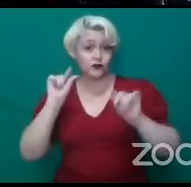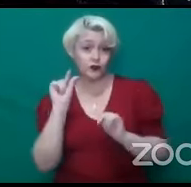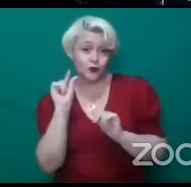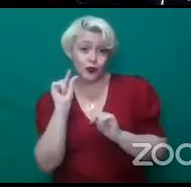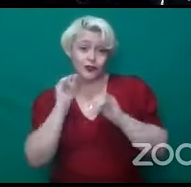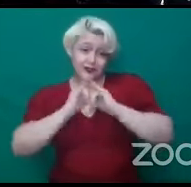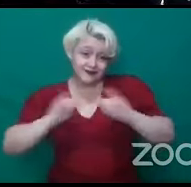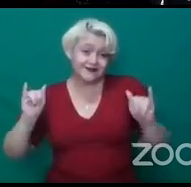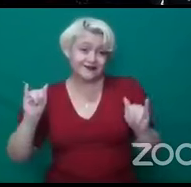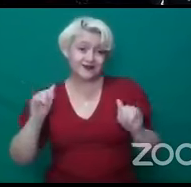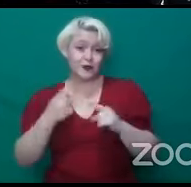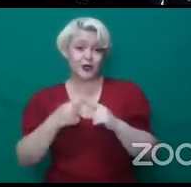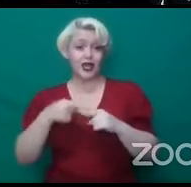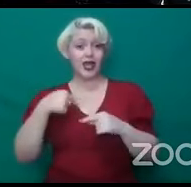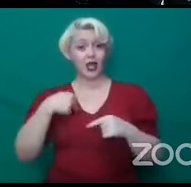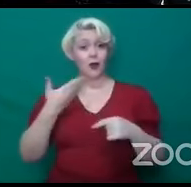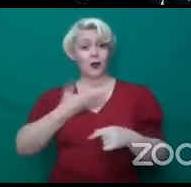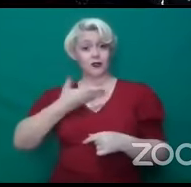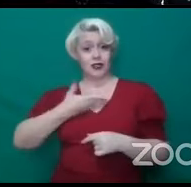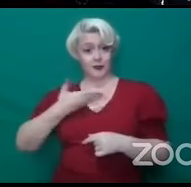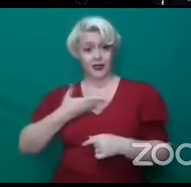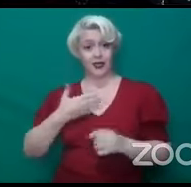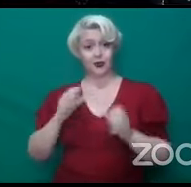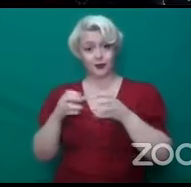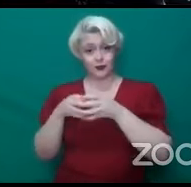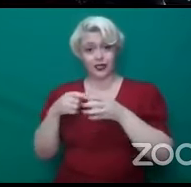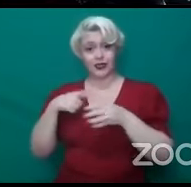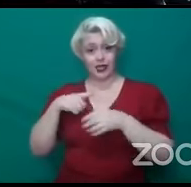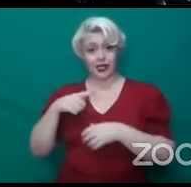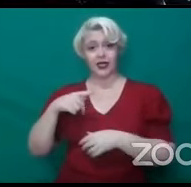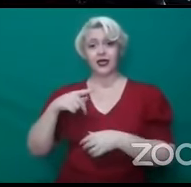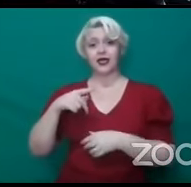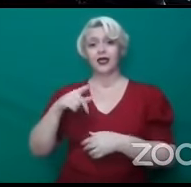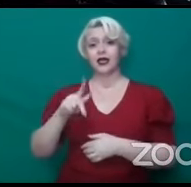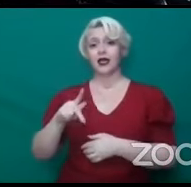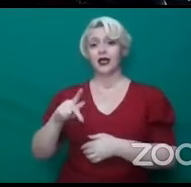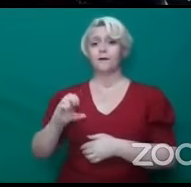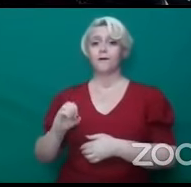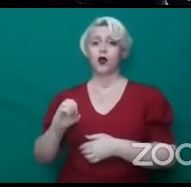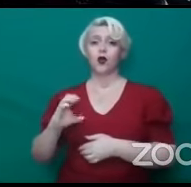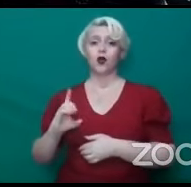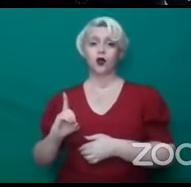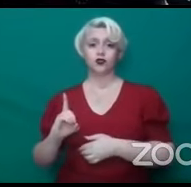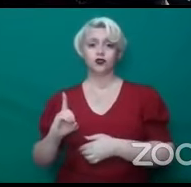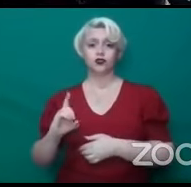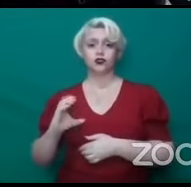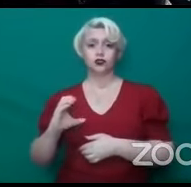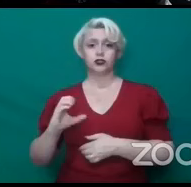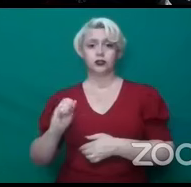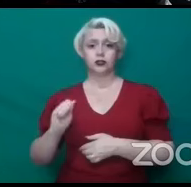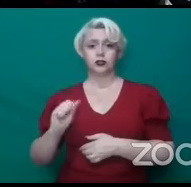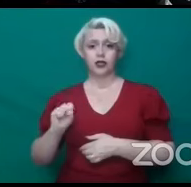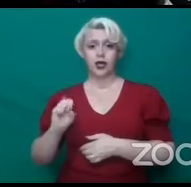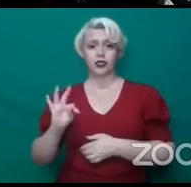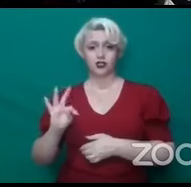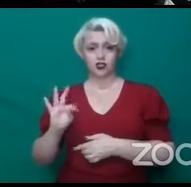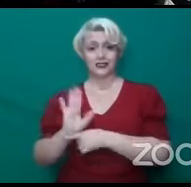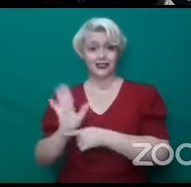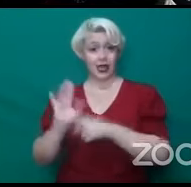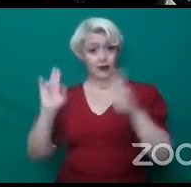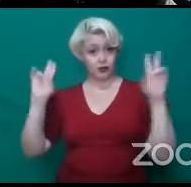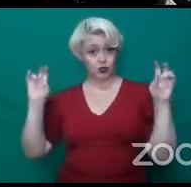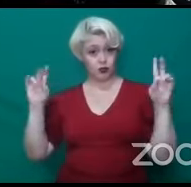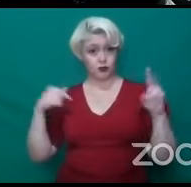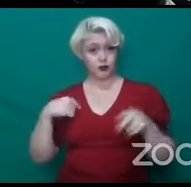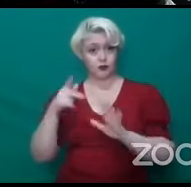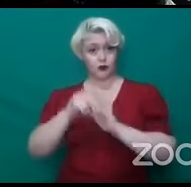porque eu e os meus amigos, a gente tem um podcast de cinema que a gente fez, é um projeto da quarentena mesmo. A